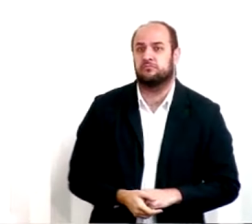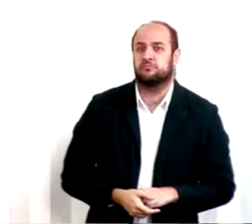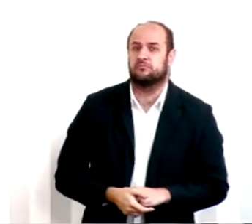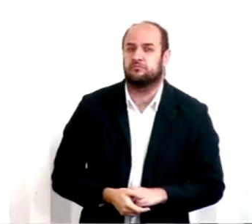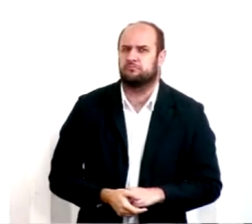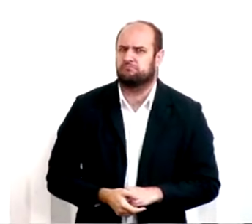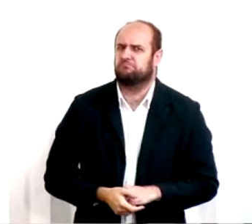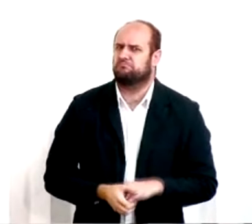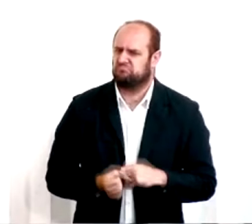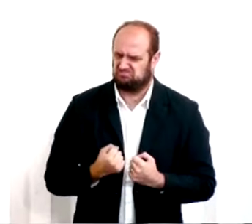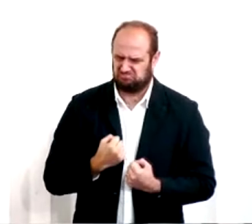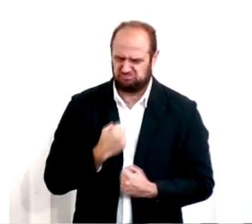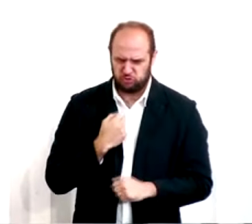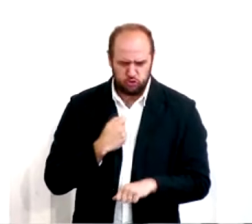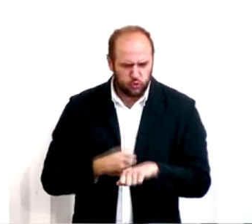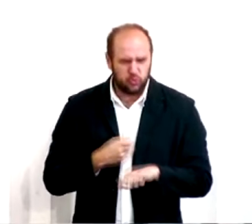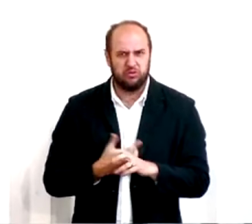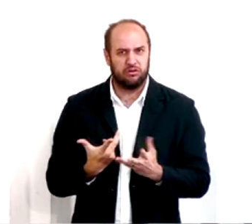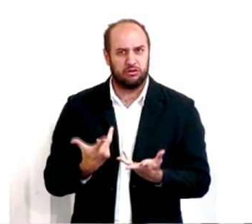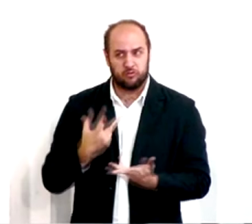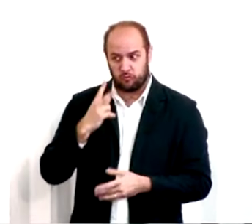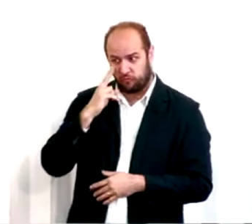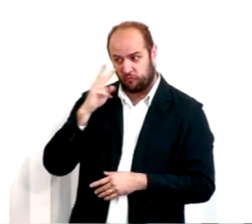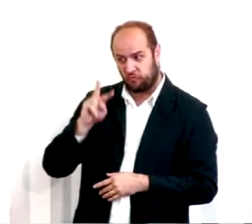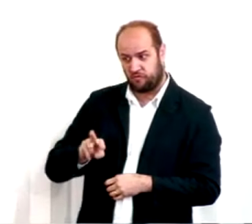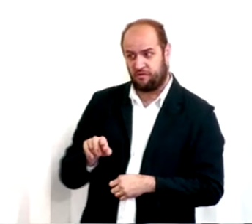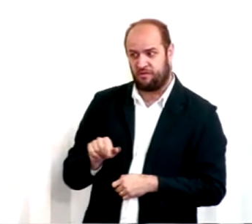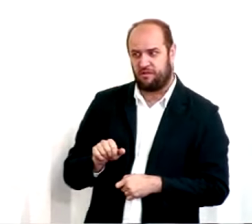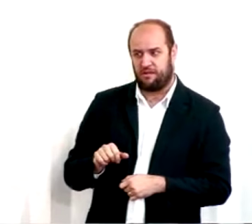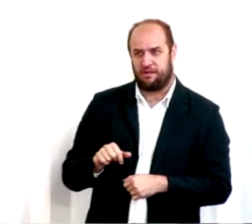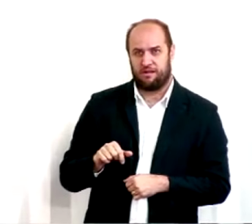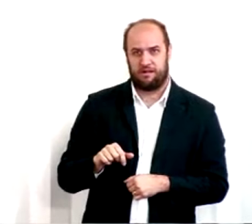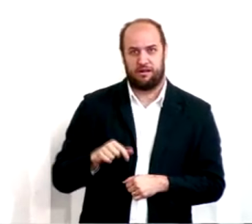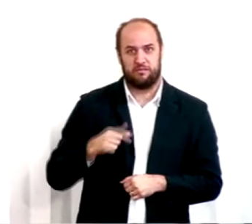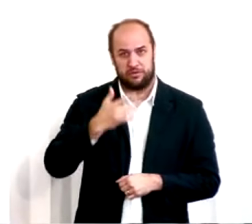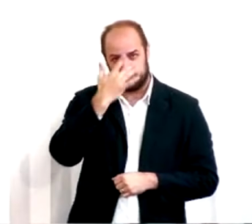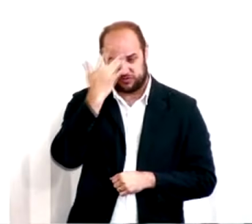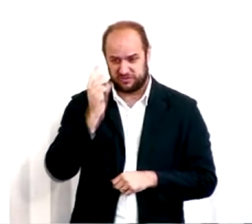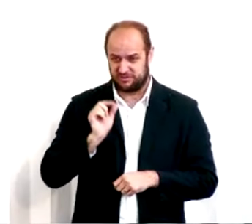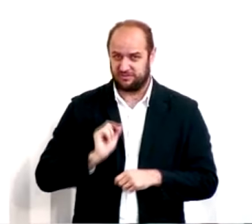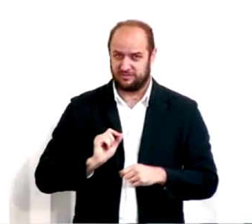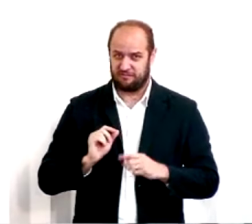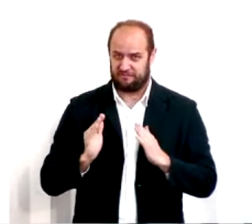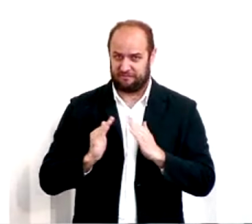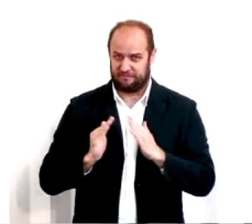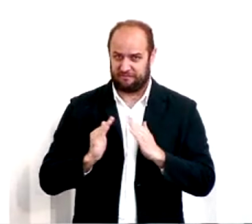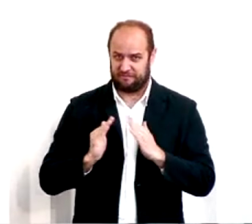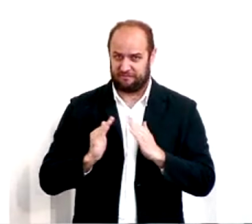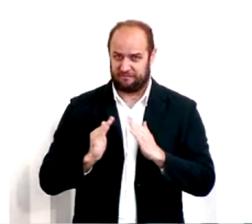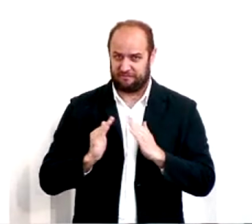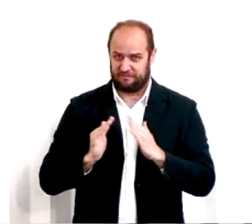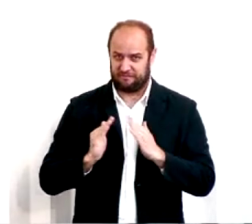e é forte saber que os nossos irmãos quando saíram de suas casas